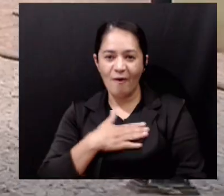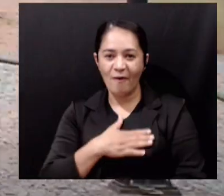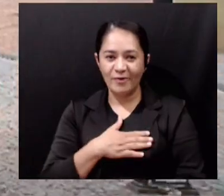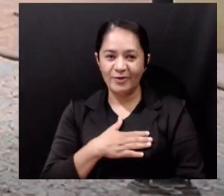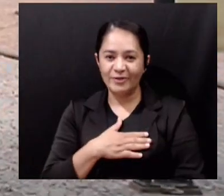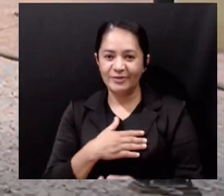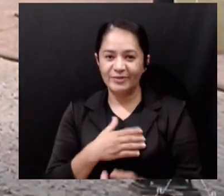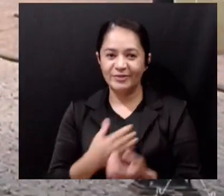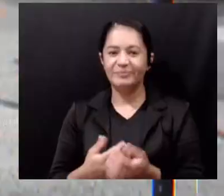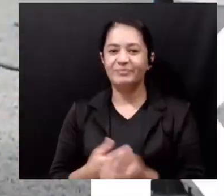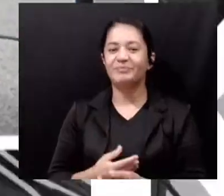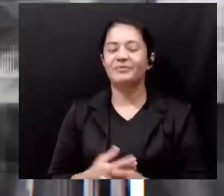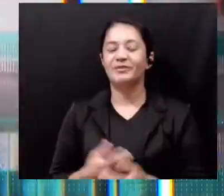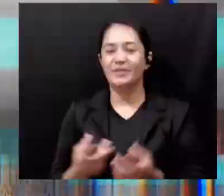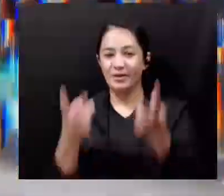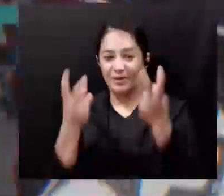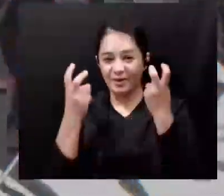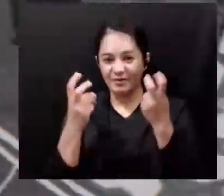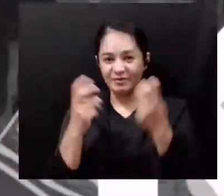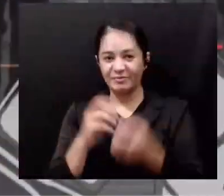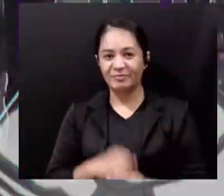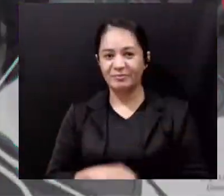ser.